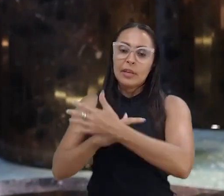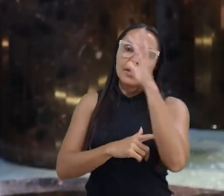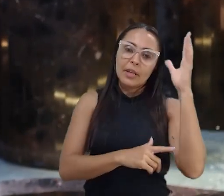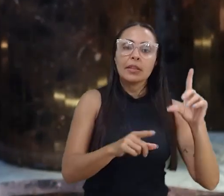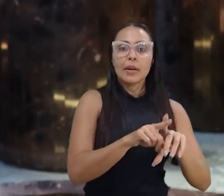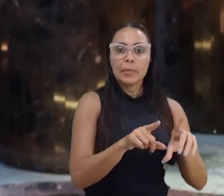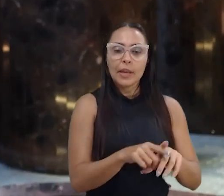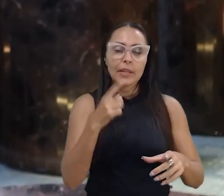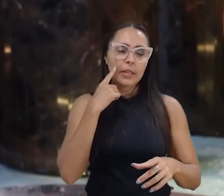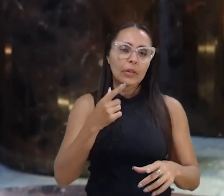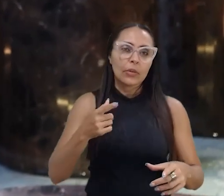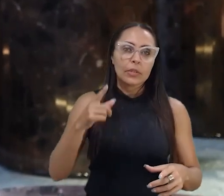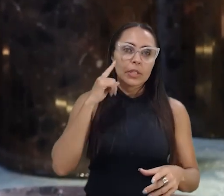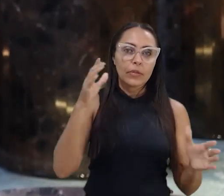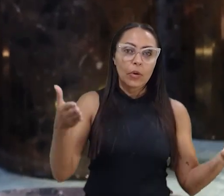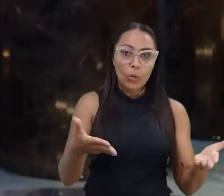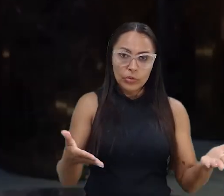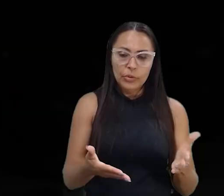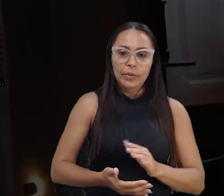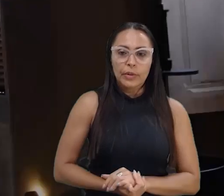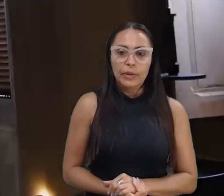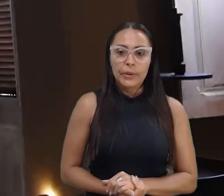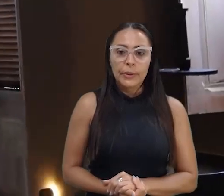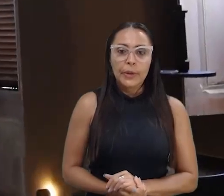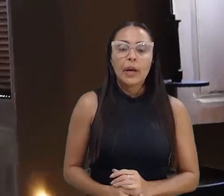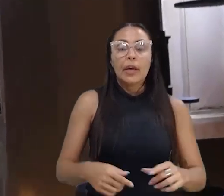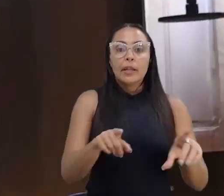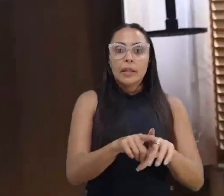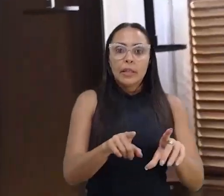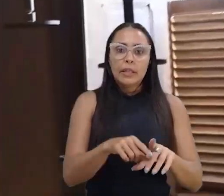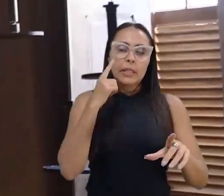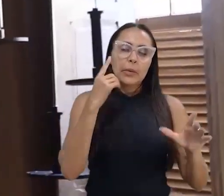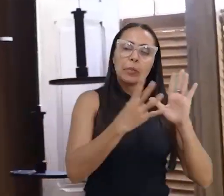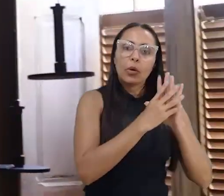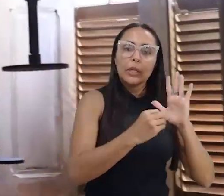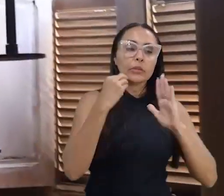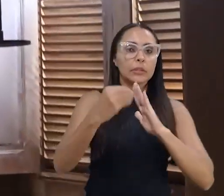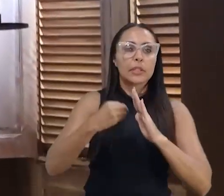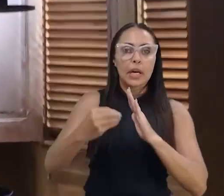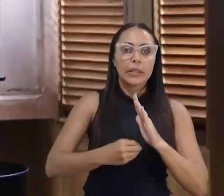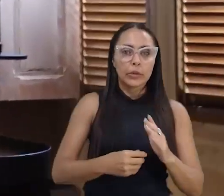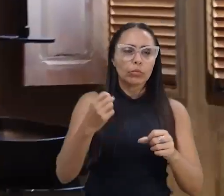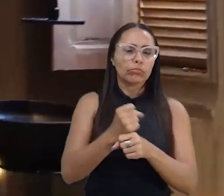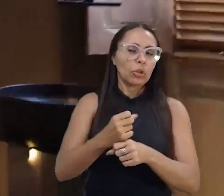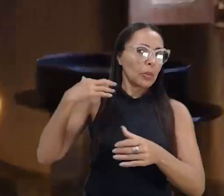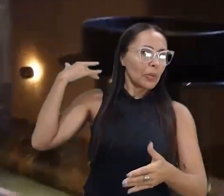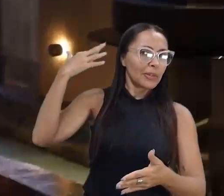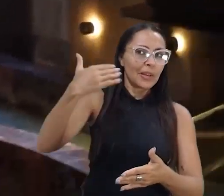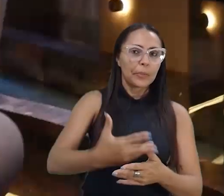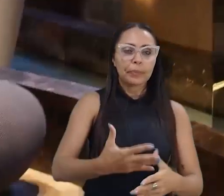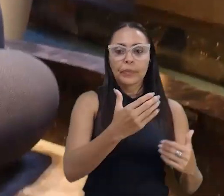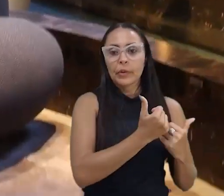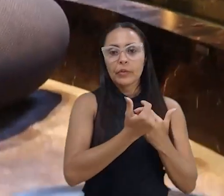é bastante tendência, inclusive no nosso século atual. As tendências têm moldado o design de interiores nos últimos tempos, substituindo o foco